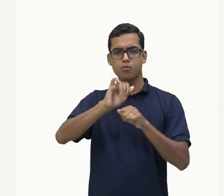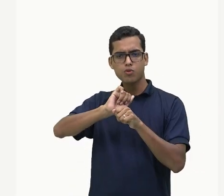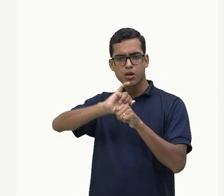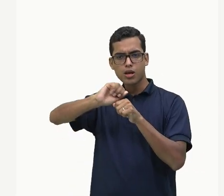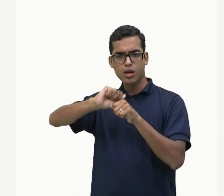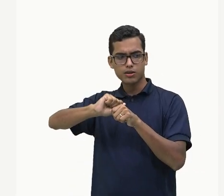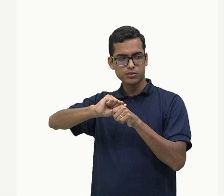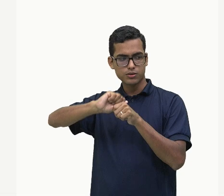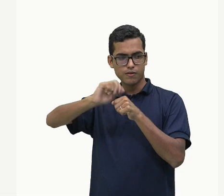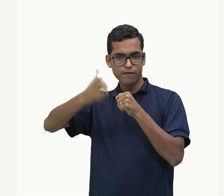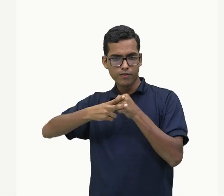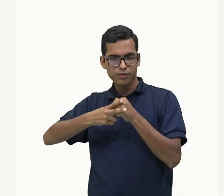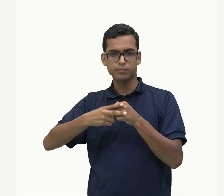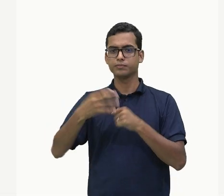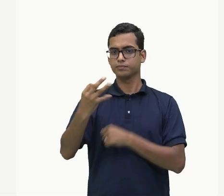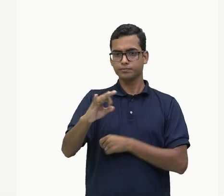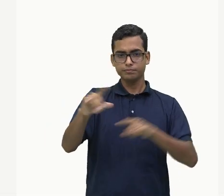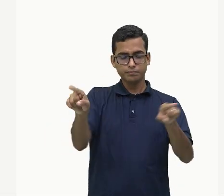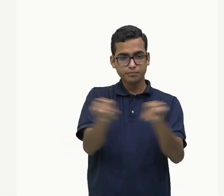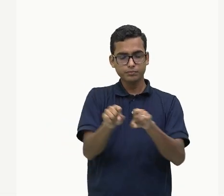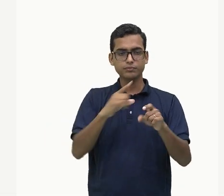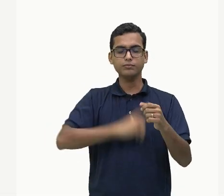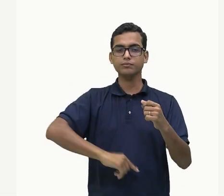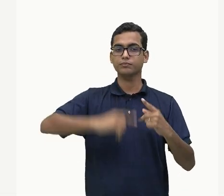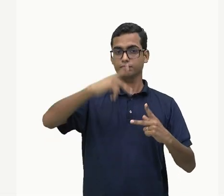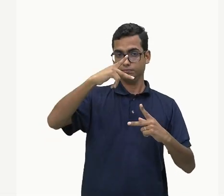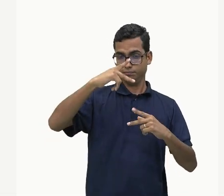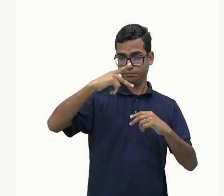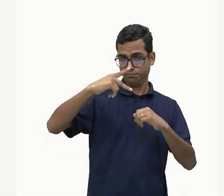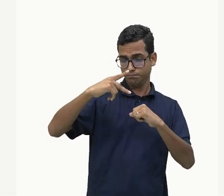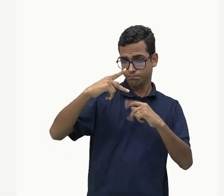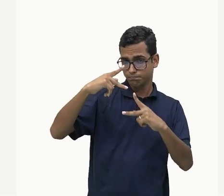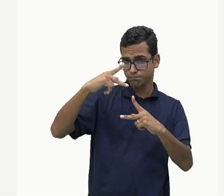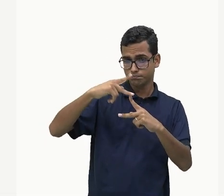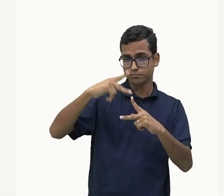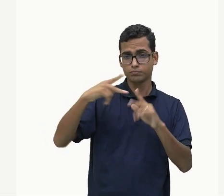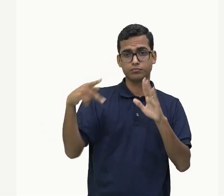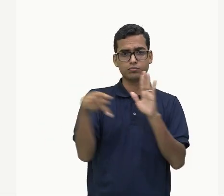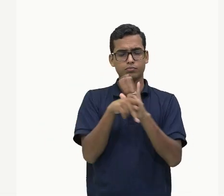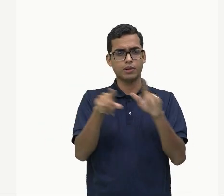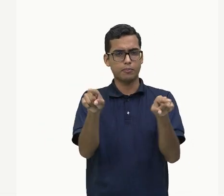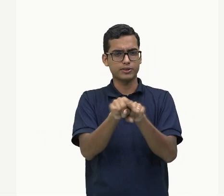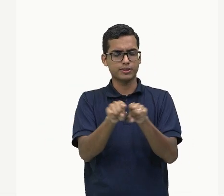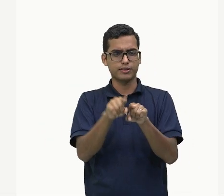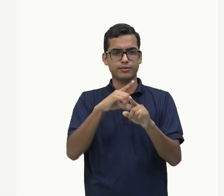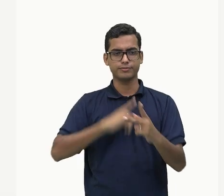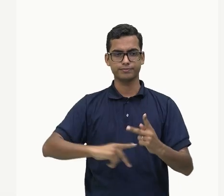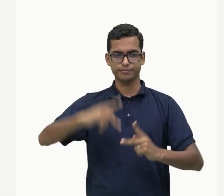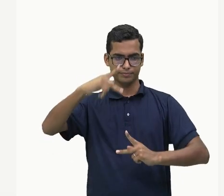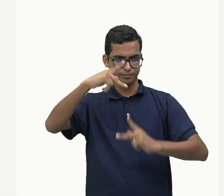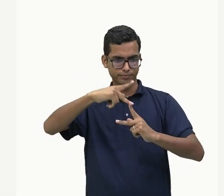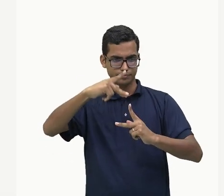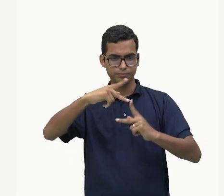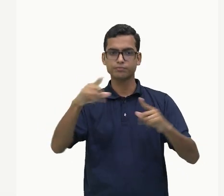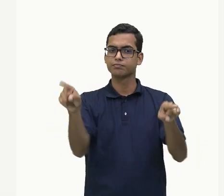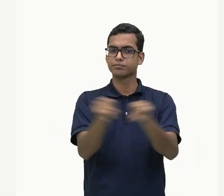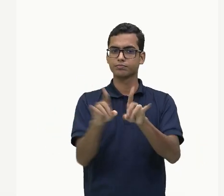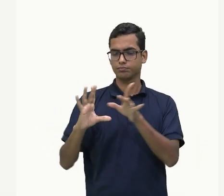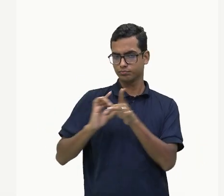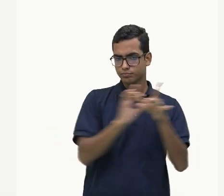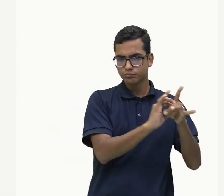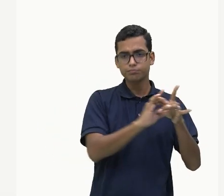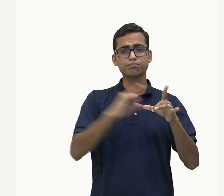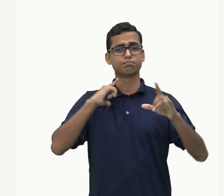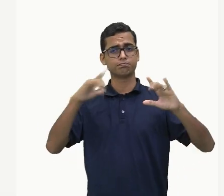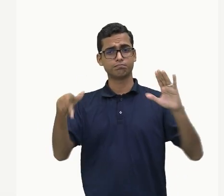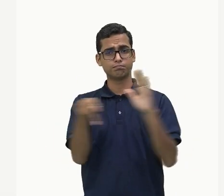As preposições também são uma classe gramatical que nós utilizamos bastante aí para esse contexto aí, tá? De